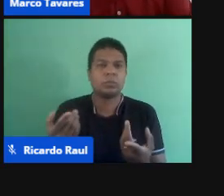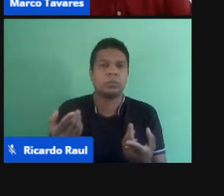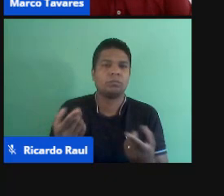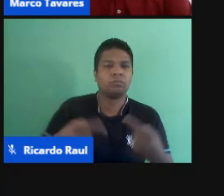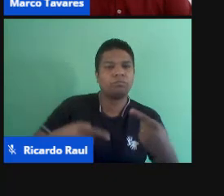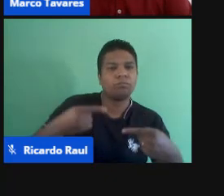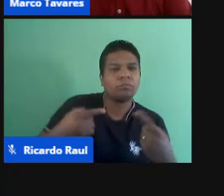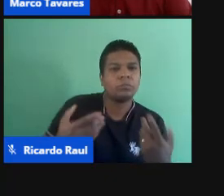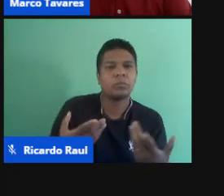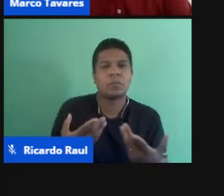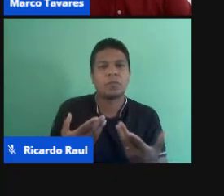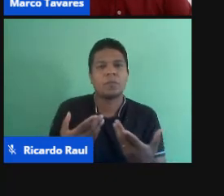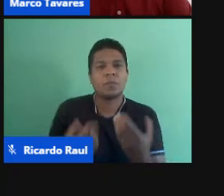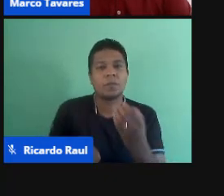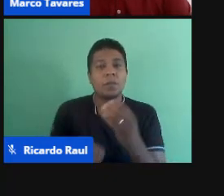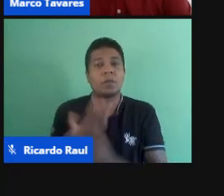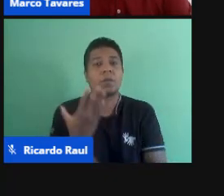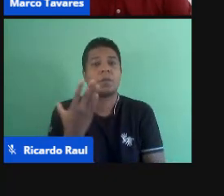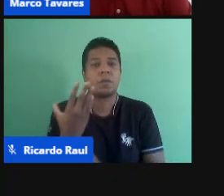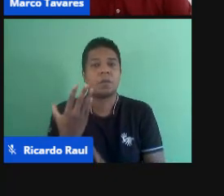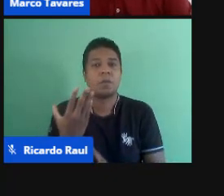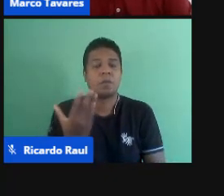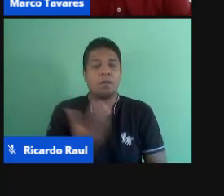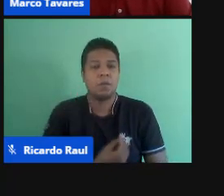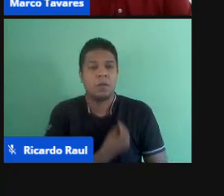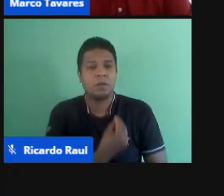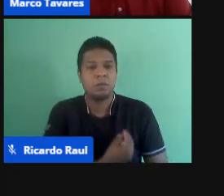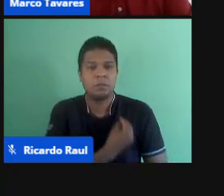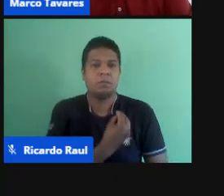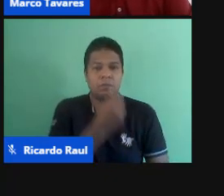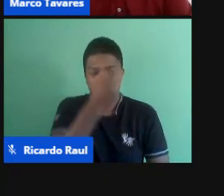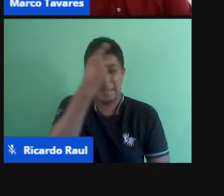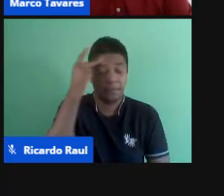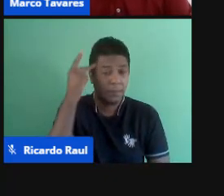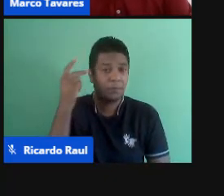nessa nova formatação, nessa nova vida do ser humano.